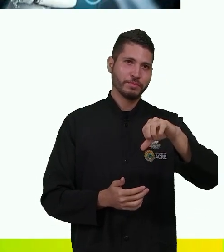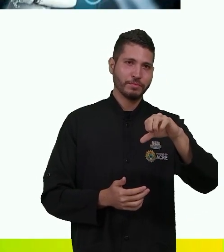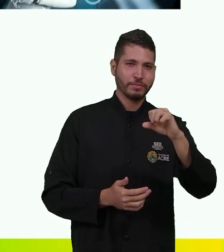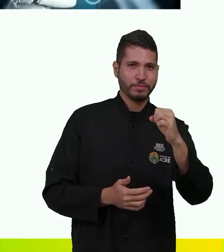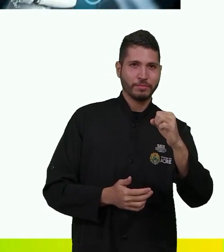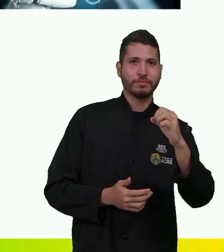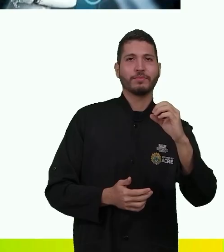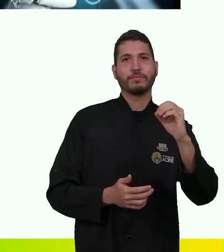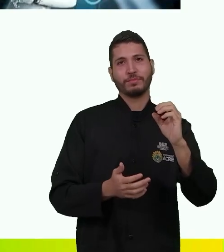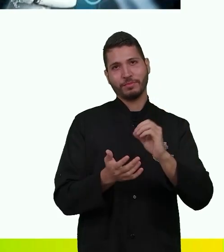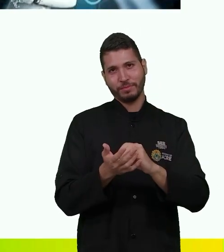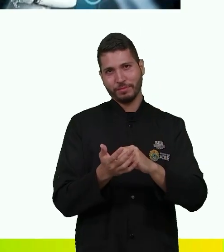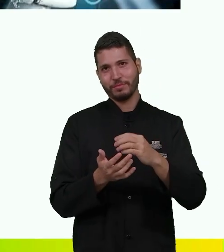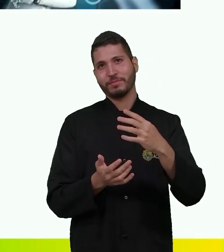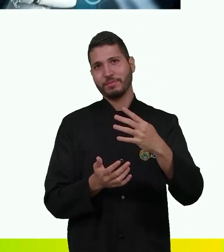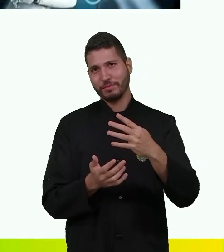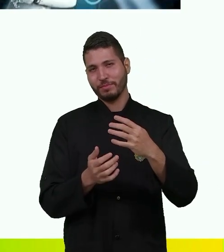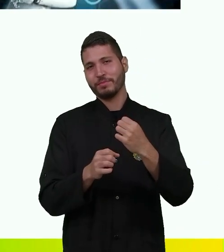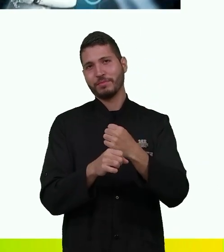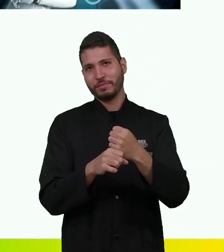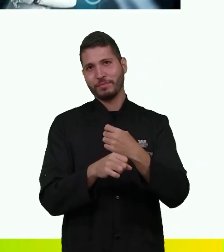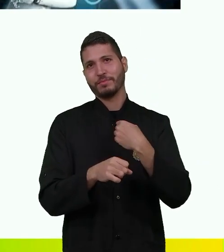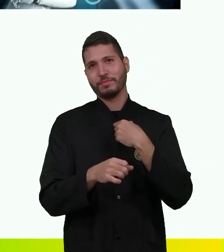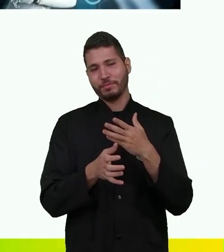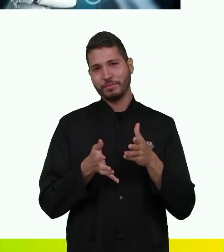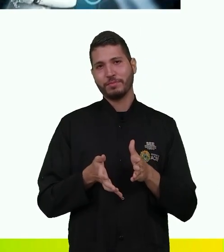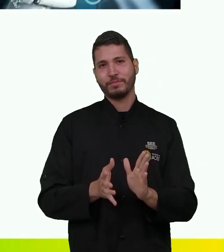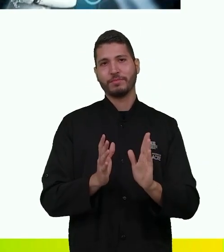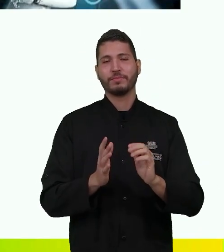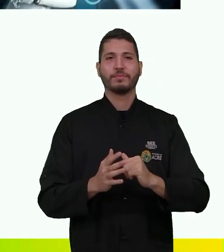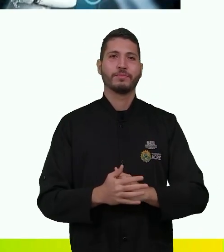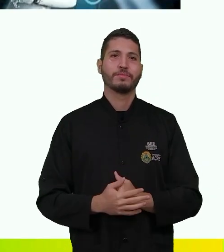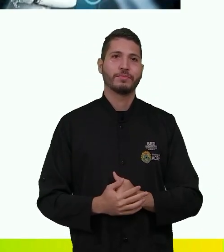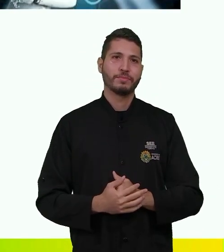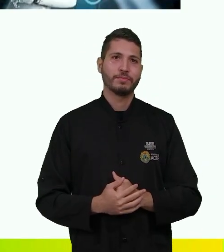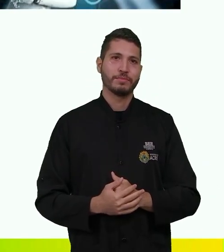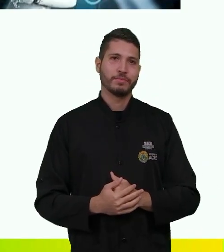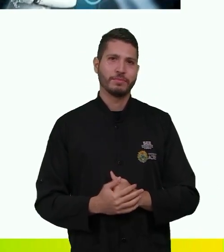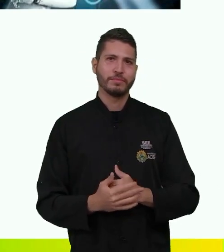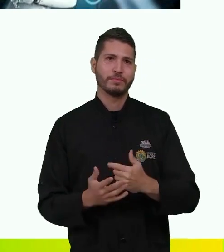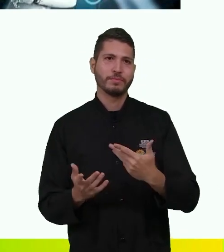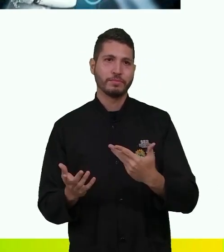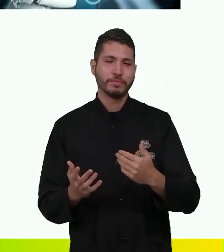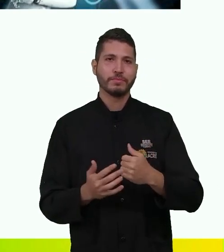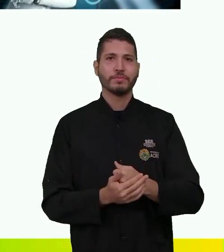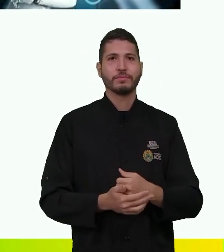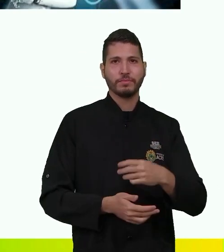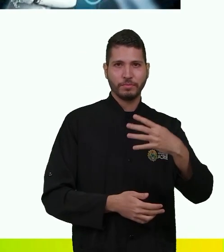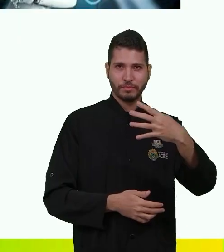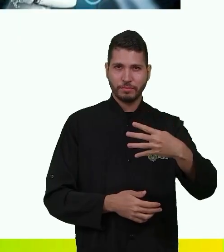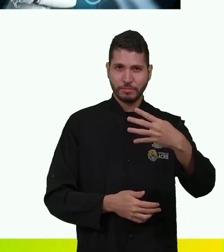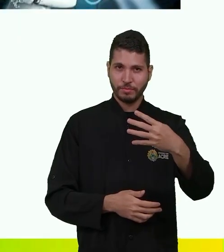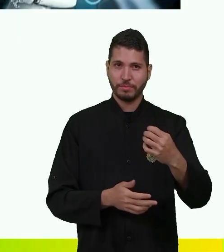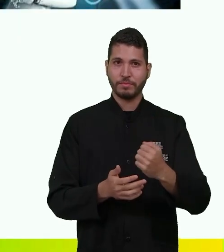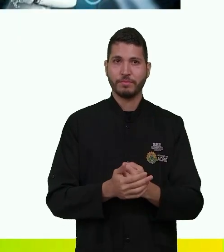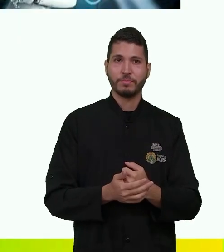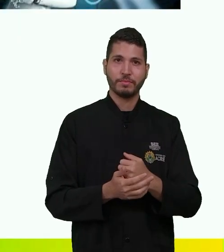nascer, até 2010. É a chamada de quarta revolução